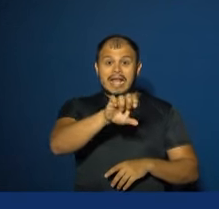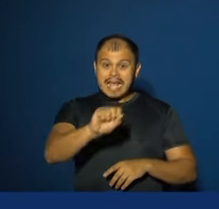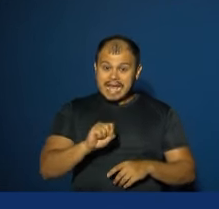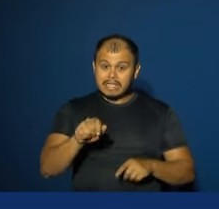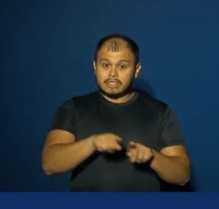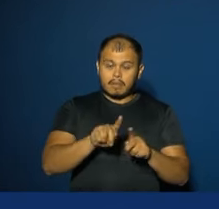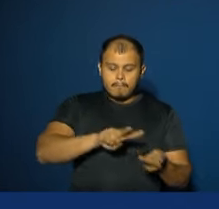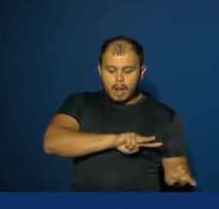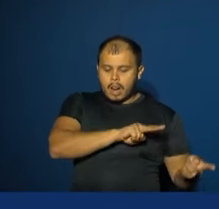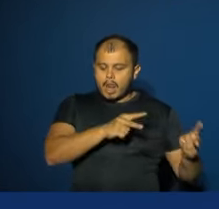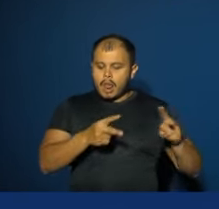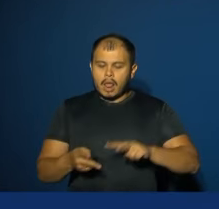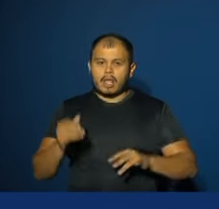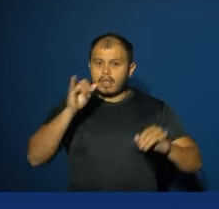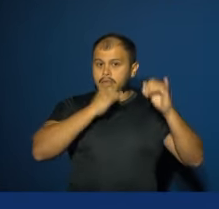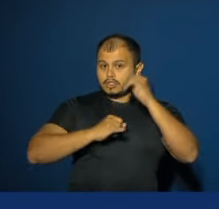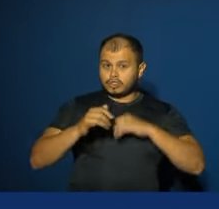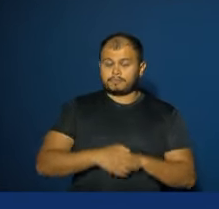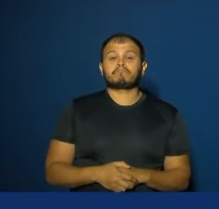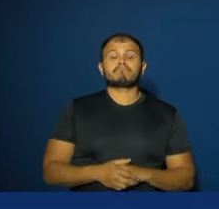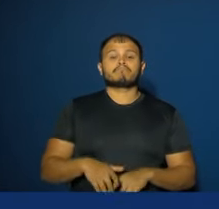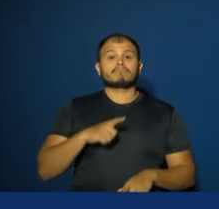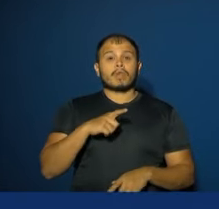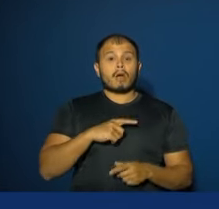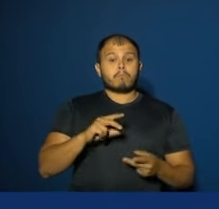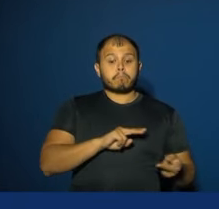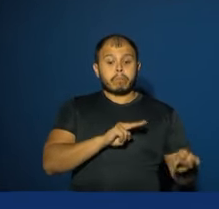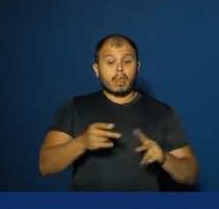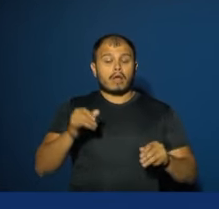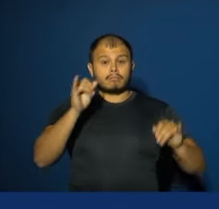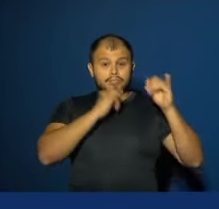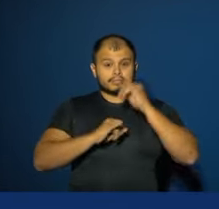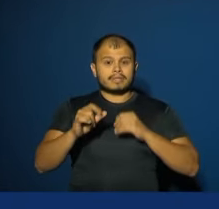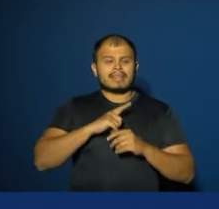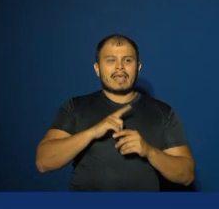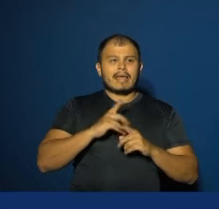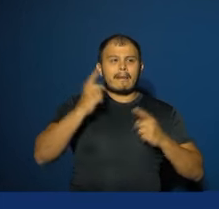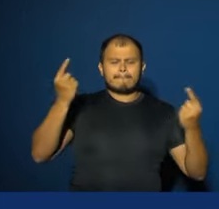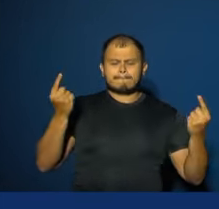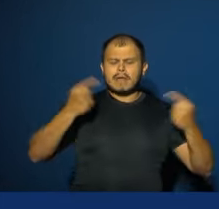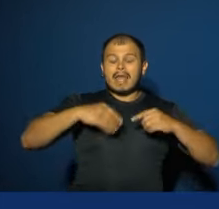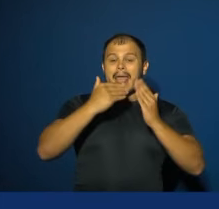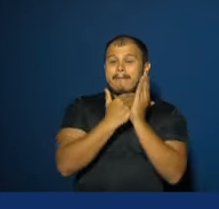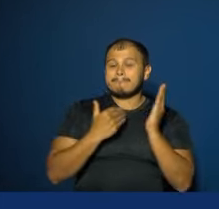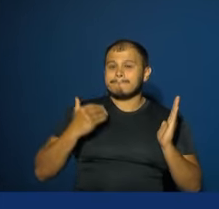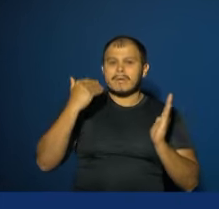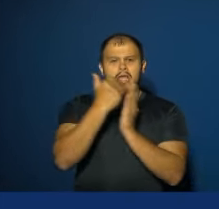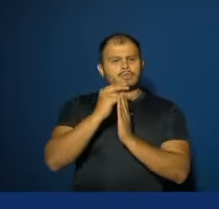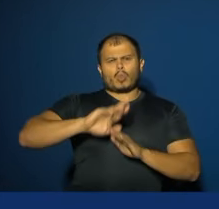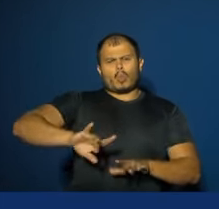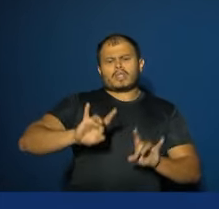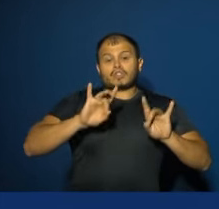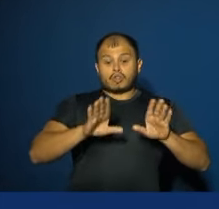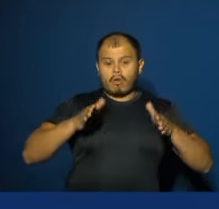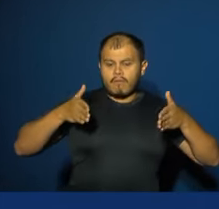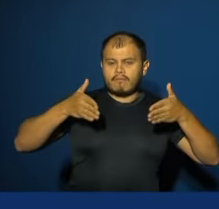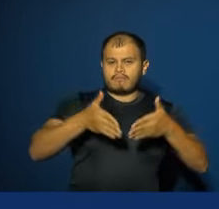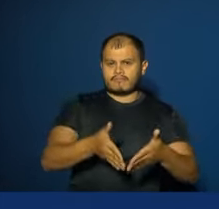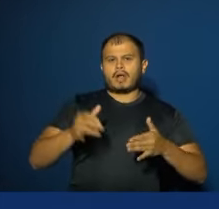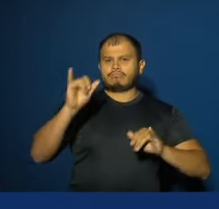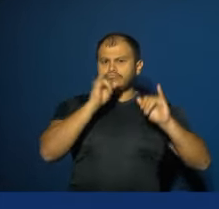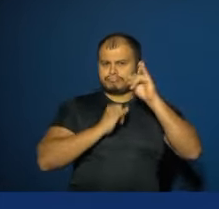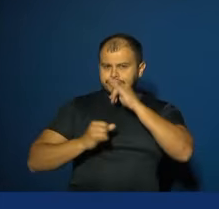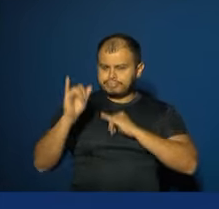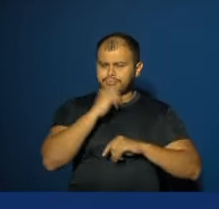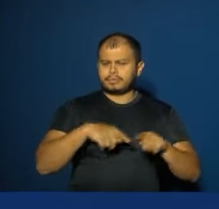conversão em energia. Mas a transição energética, o desafio vai além só da geração de energia elétrica, e a Eneva